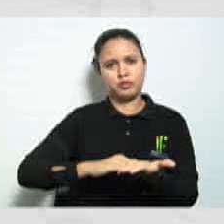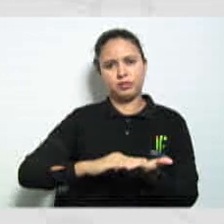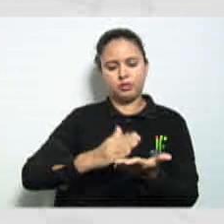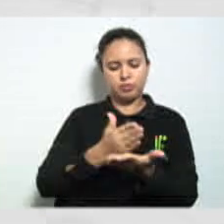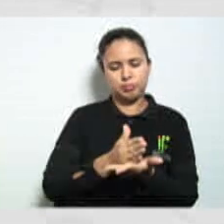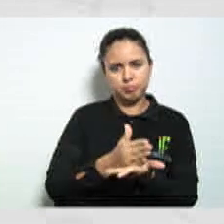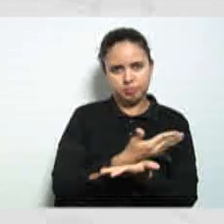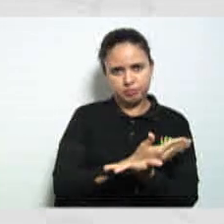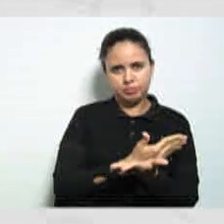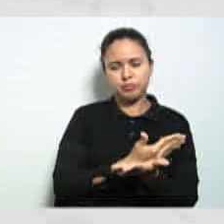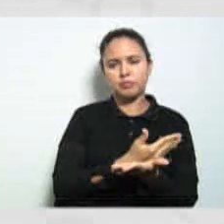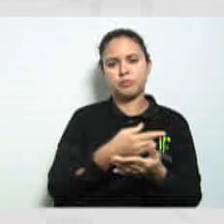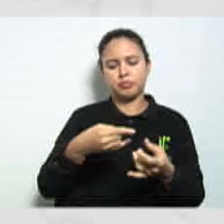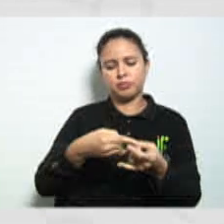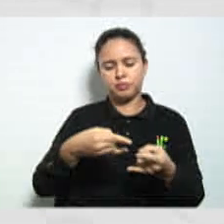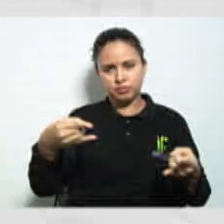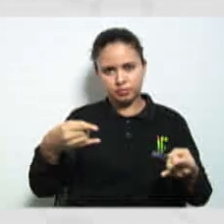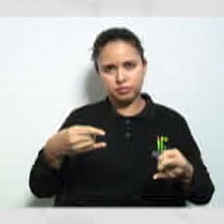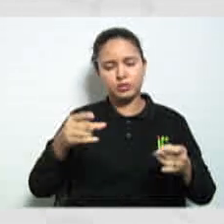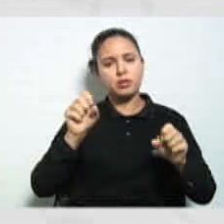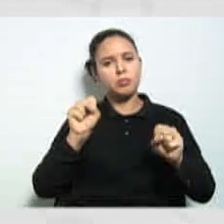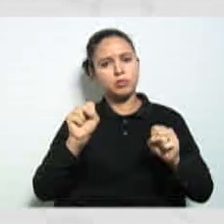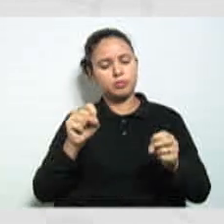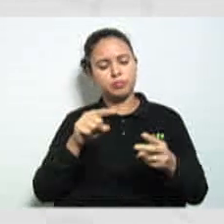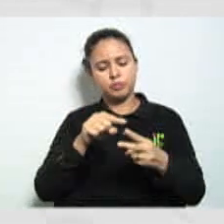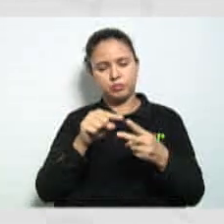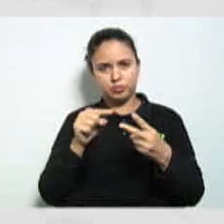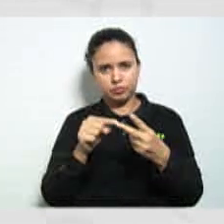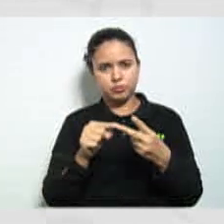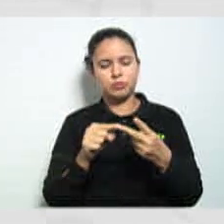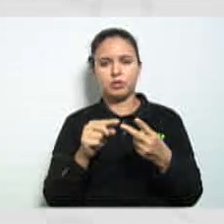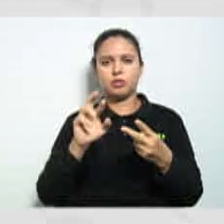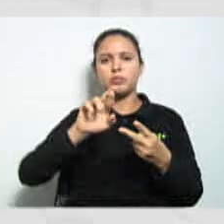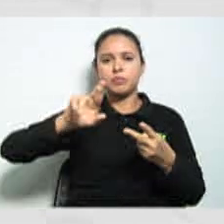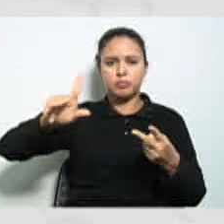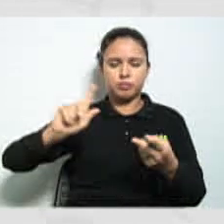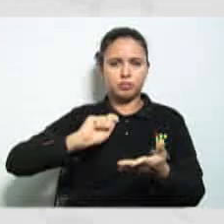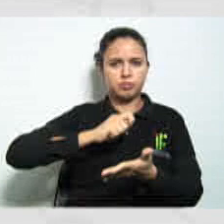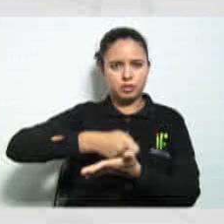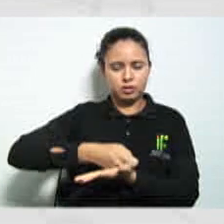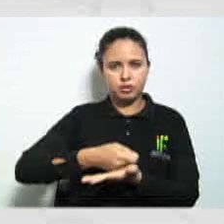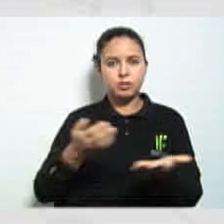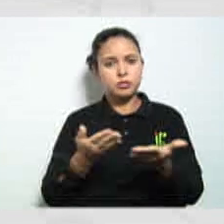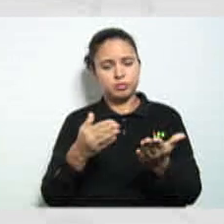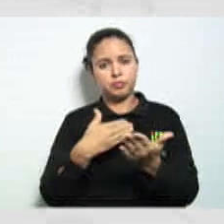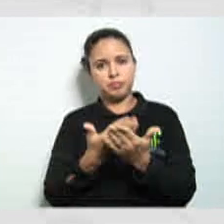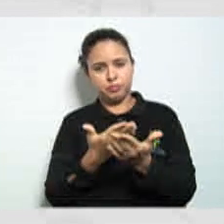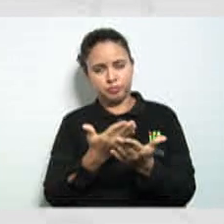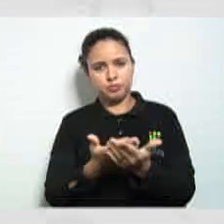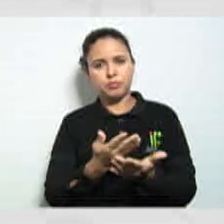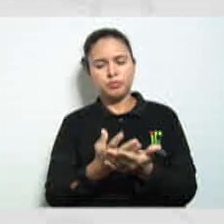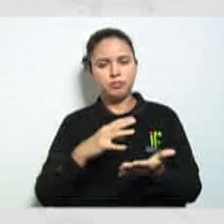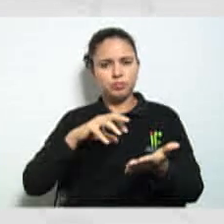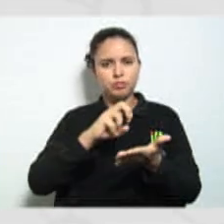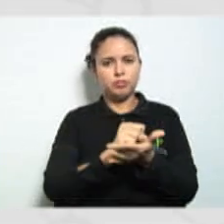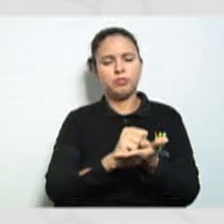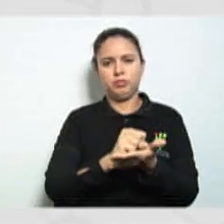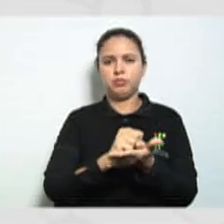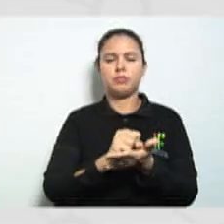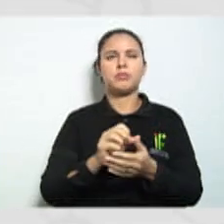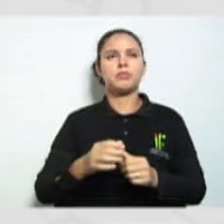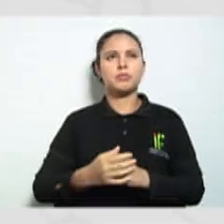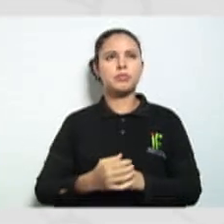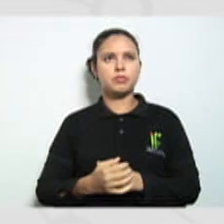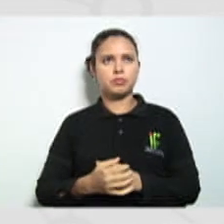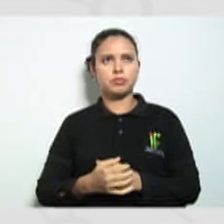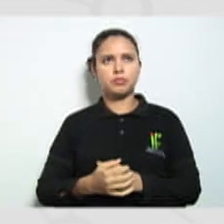são duas formas diferentes. É isso que nós vamos estudar hoje na parte de escrituração contábil.